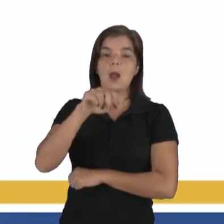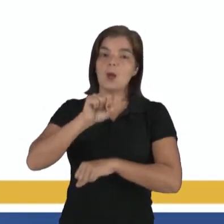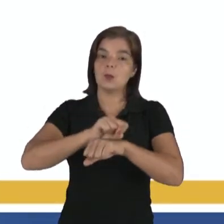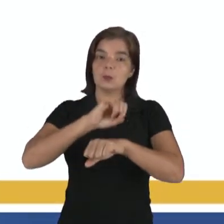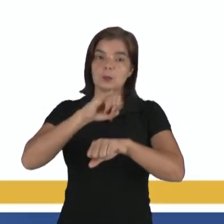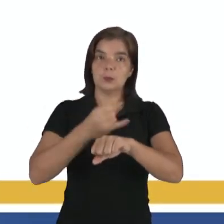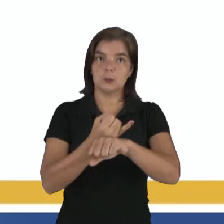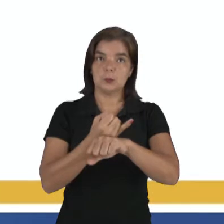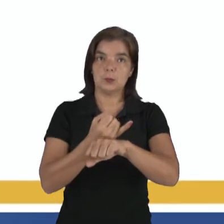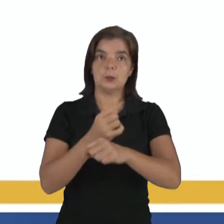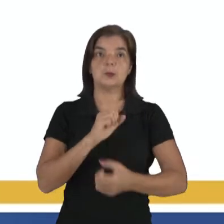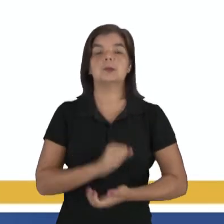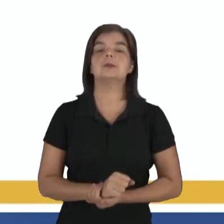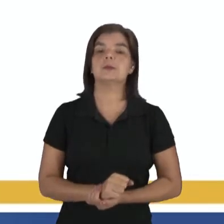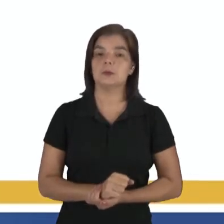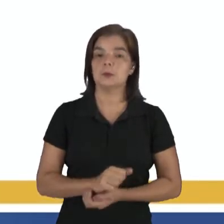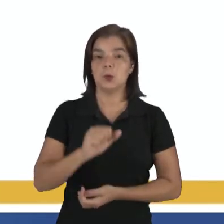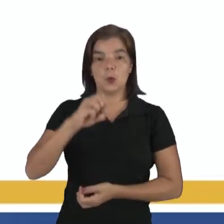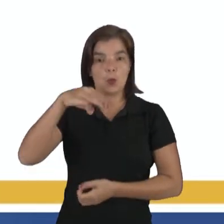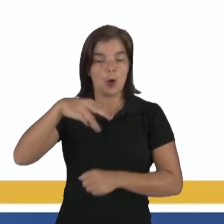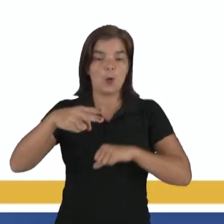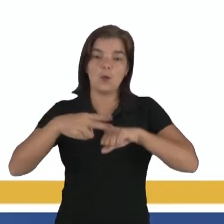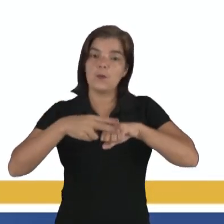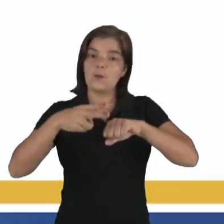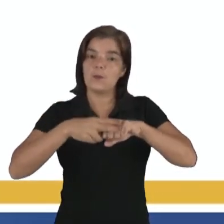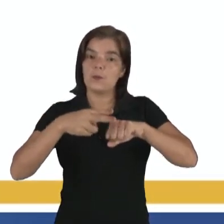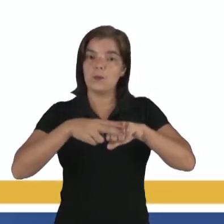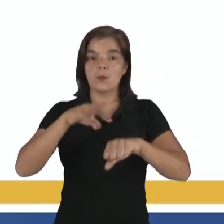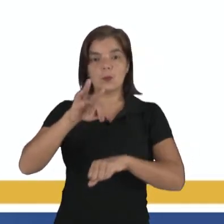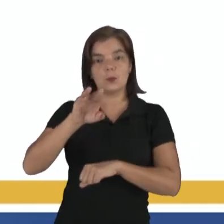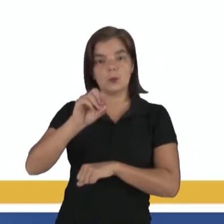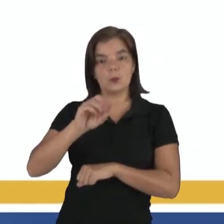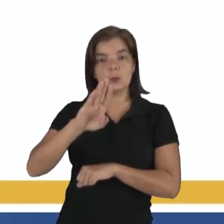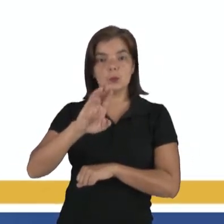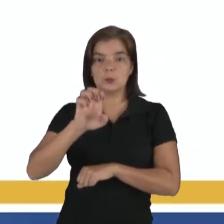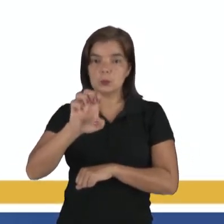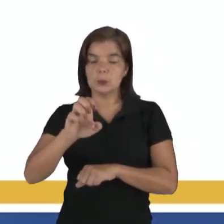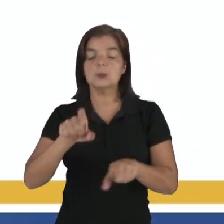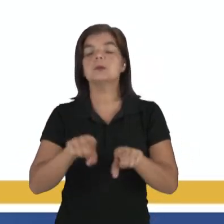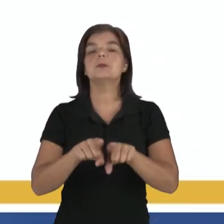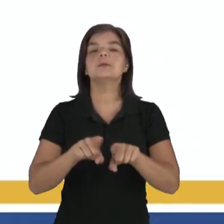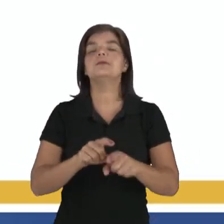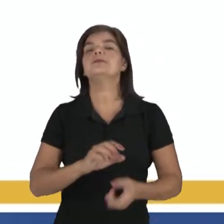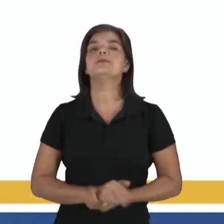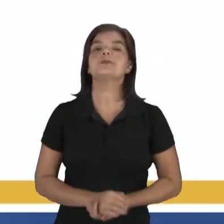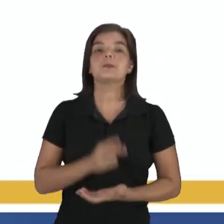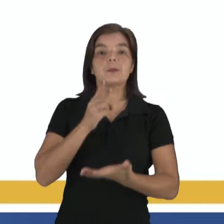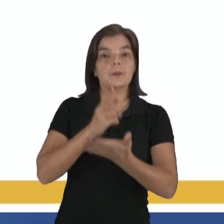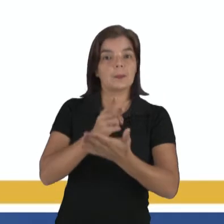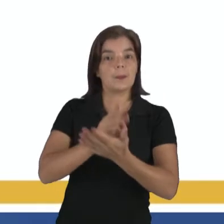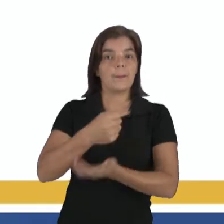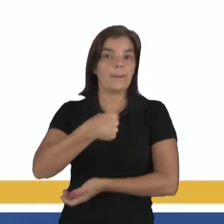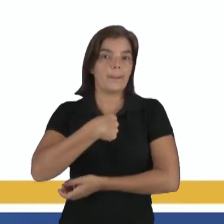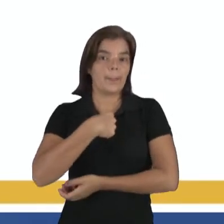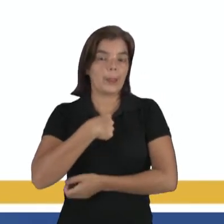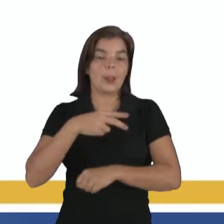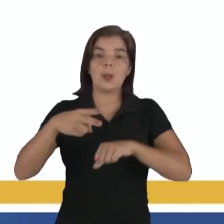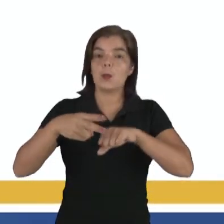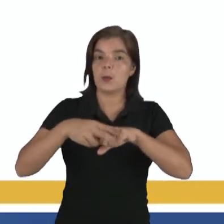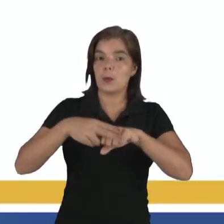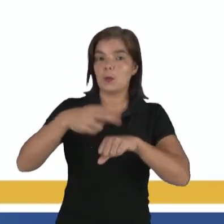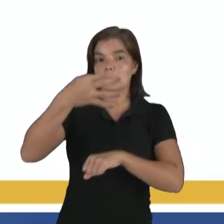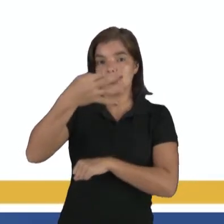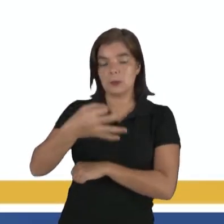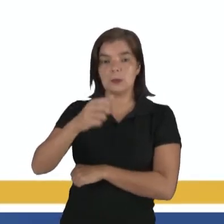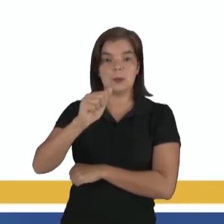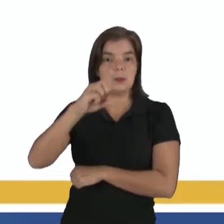sujeito, am é o verbo to be, conjugado para o sujeito que eu tenho, então eu estou falando de I, e sempre que eu falo de I, o verbo to be correto